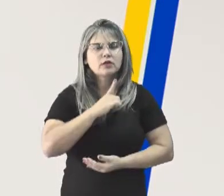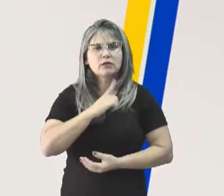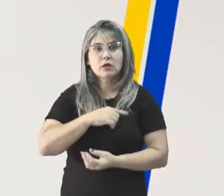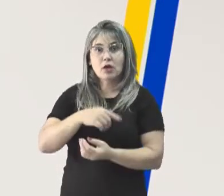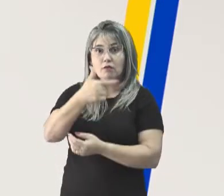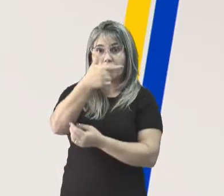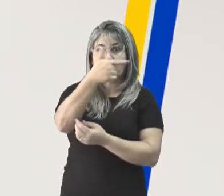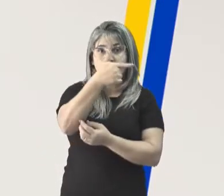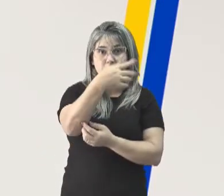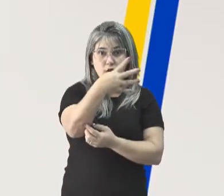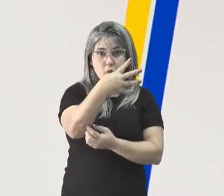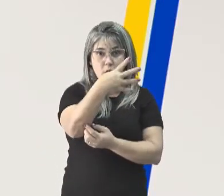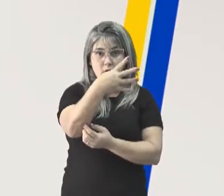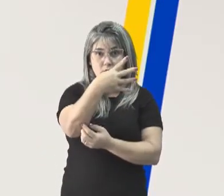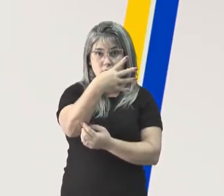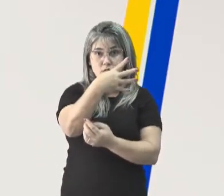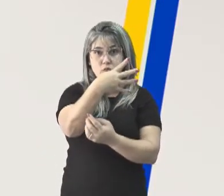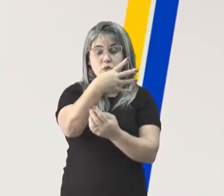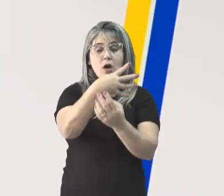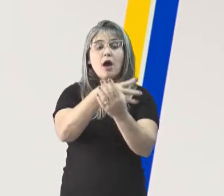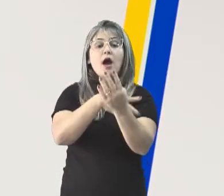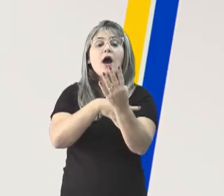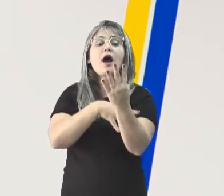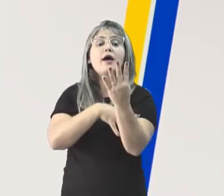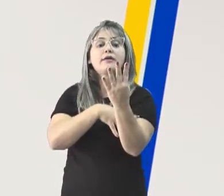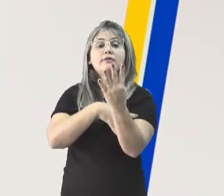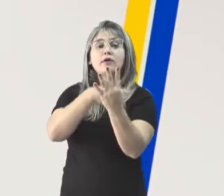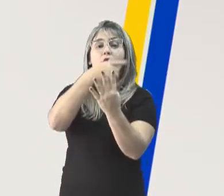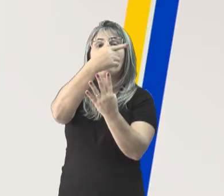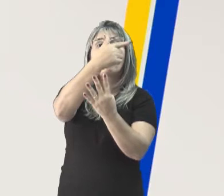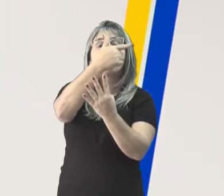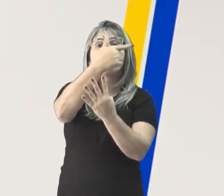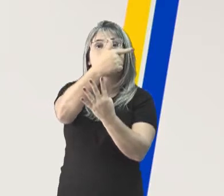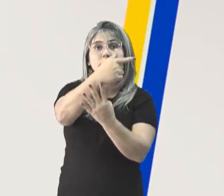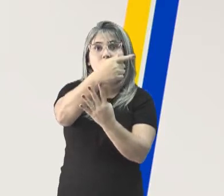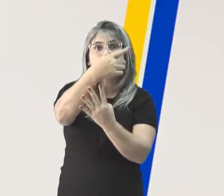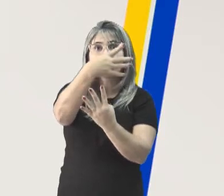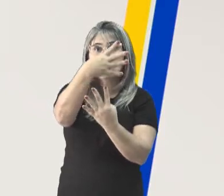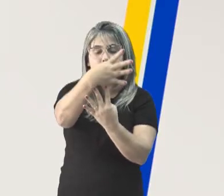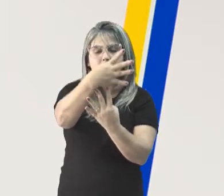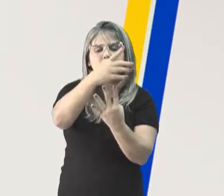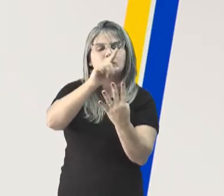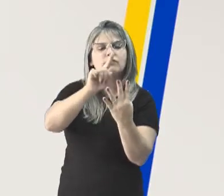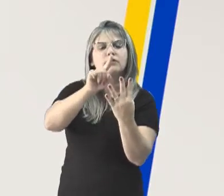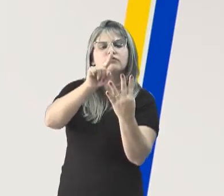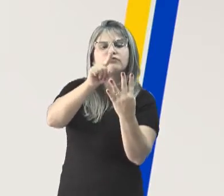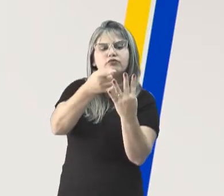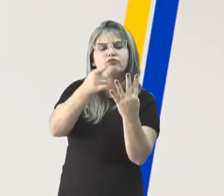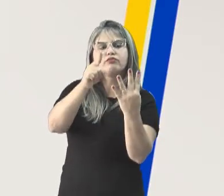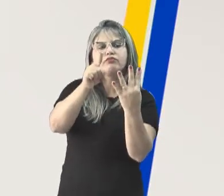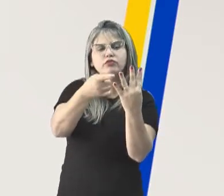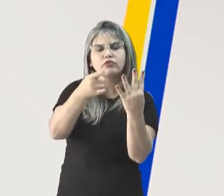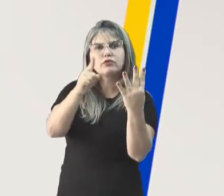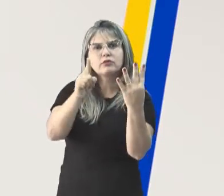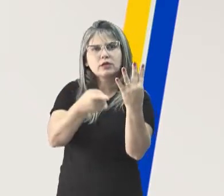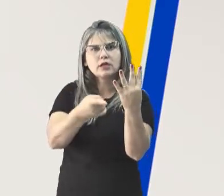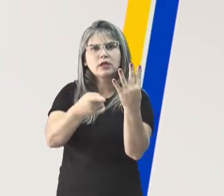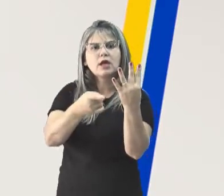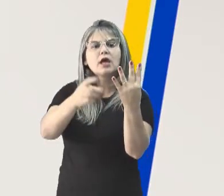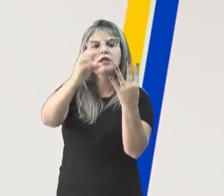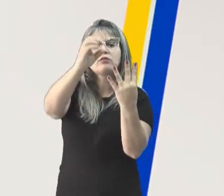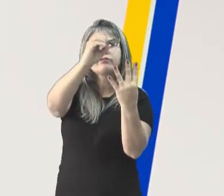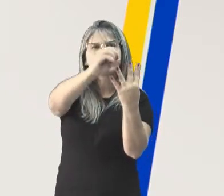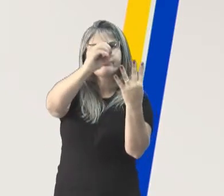e deslocar ela 3 casas para a direita. O que é que tem depois da vírgula? Zeros, né? Então, a vírgula vai passar por